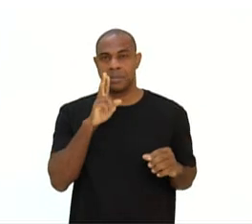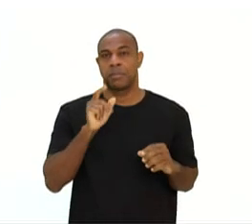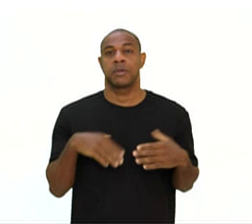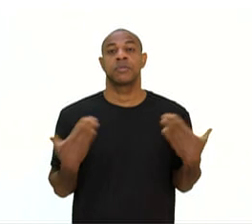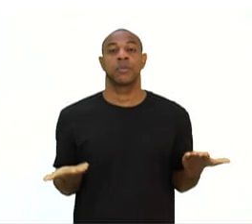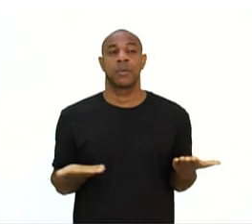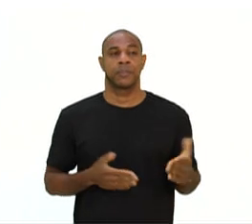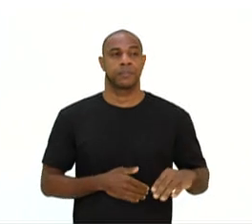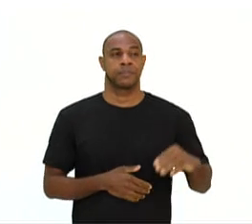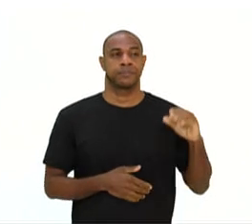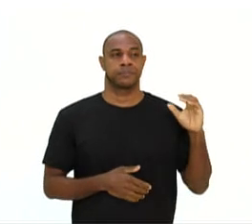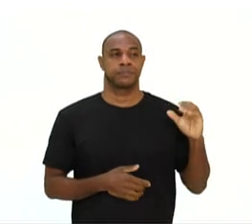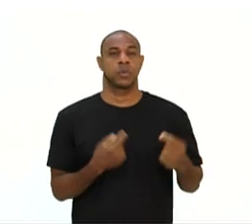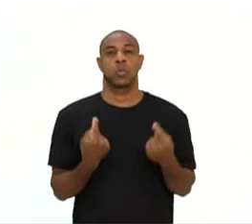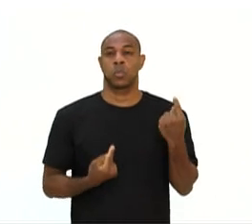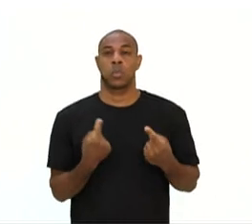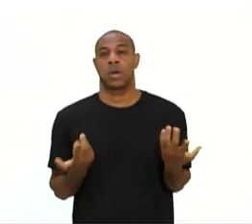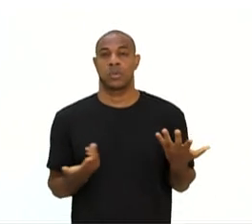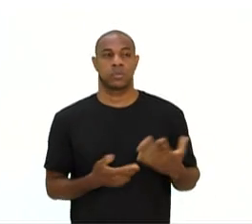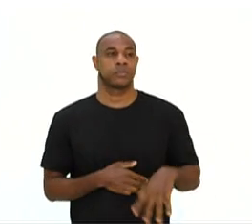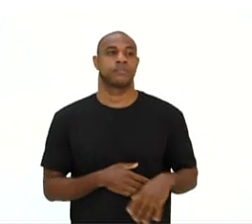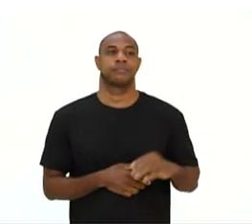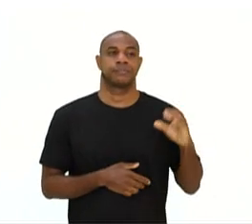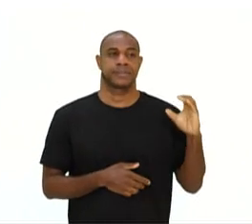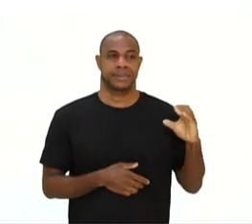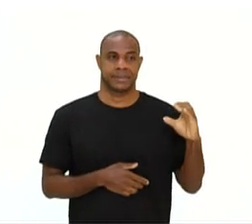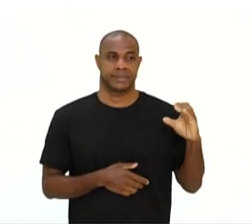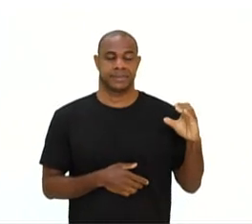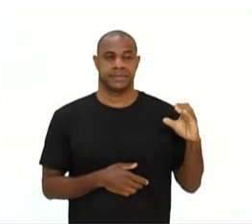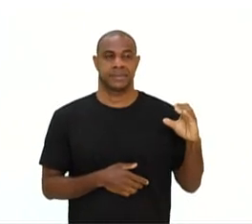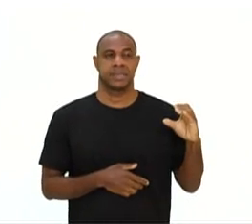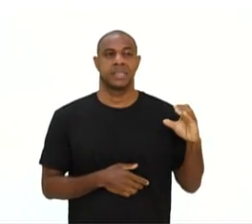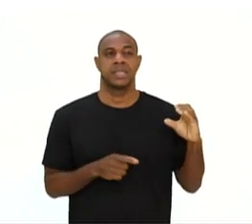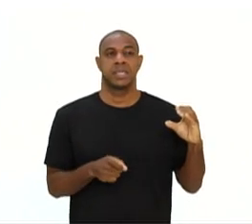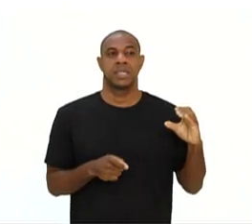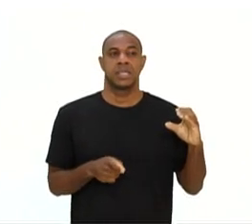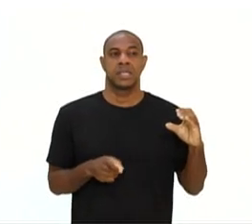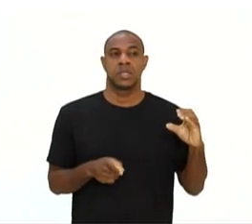The student writes a page about himself for the assignment. Ele,